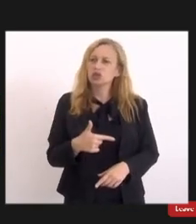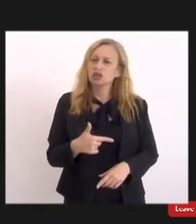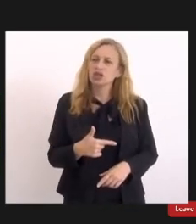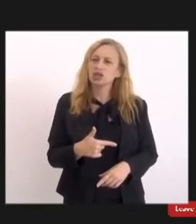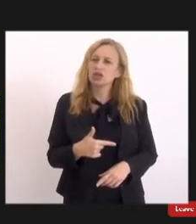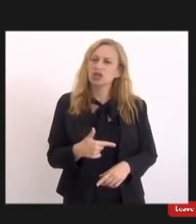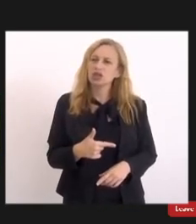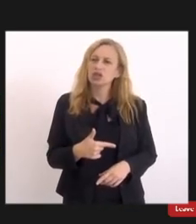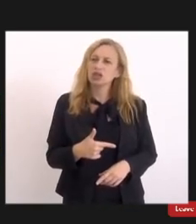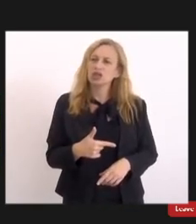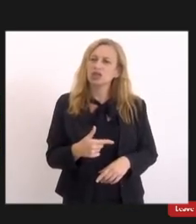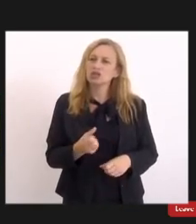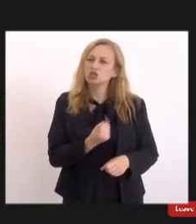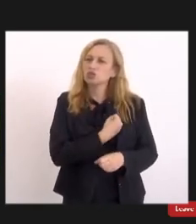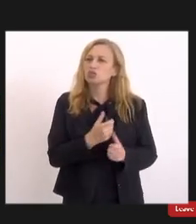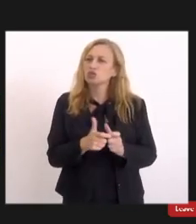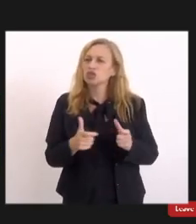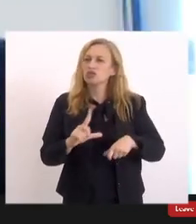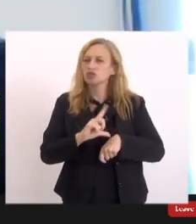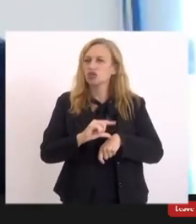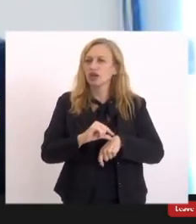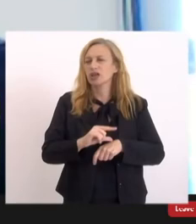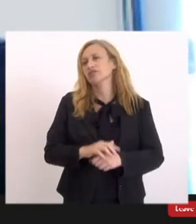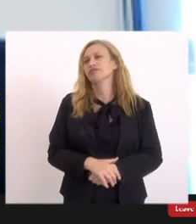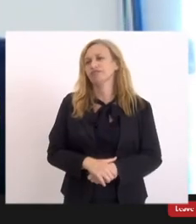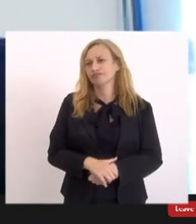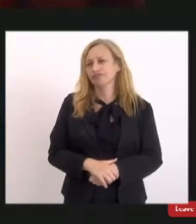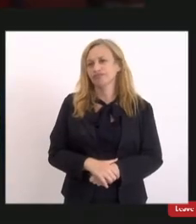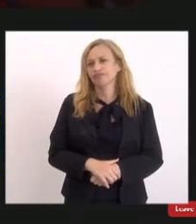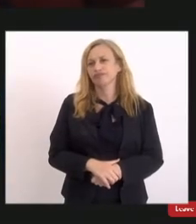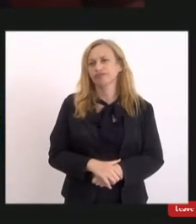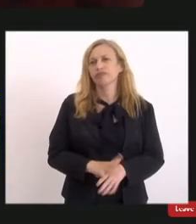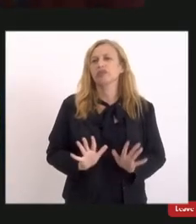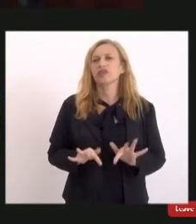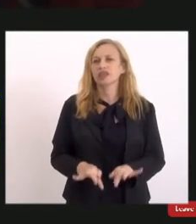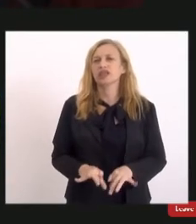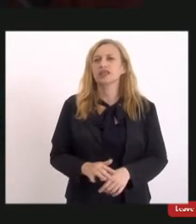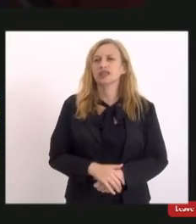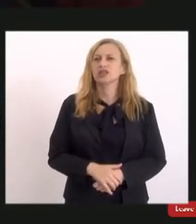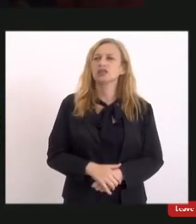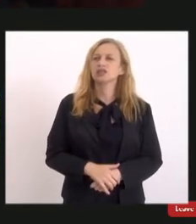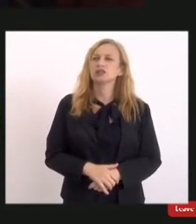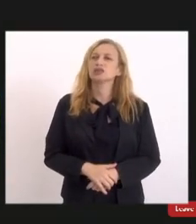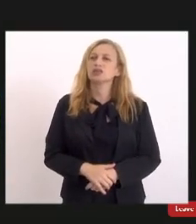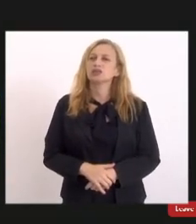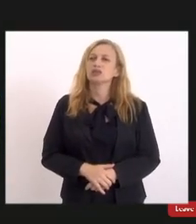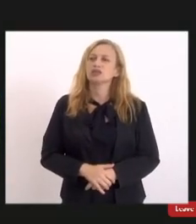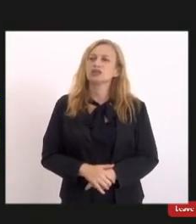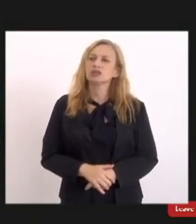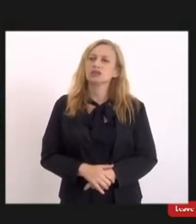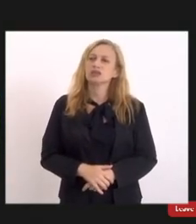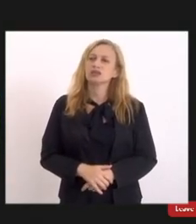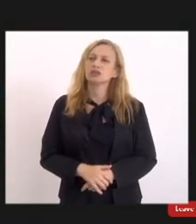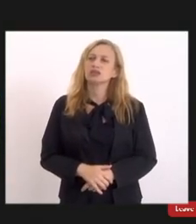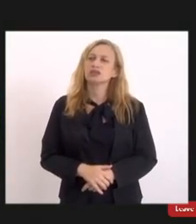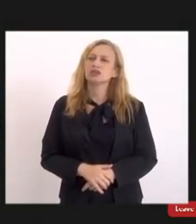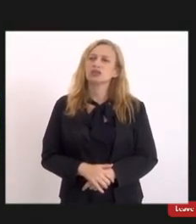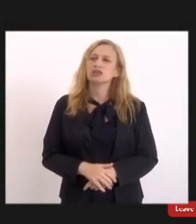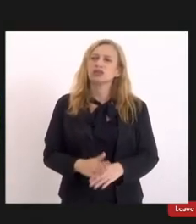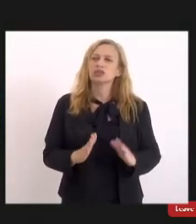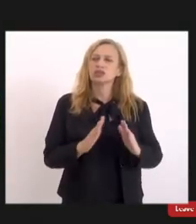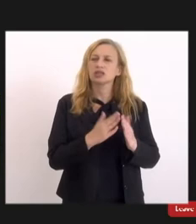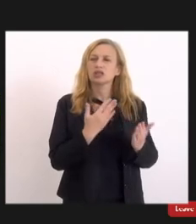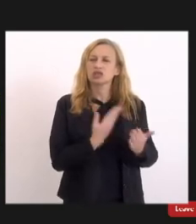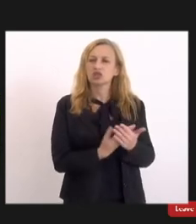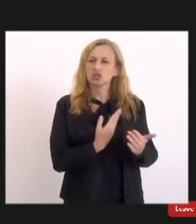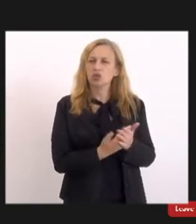de um terço de carga horária. Porque a gente chega no... Para concluir, né, a gente chega no, na, nas unidades do Estado